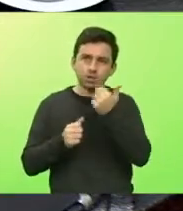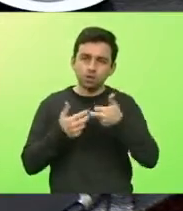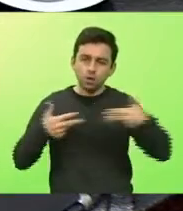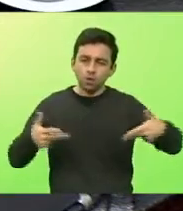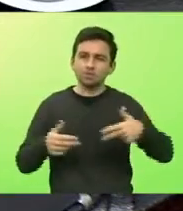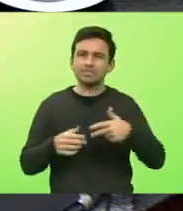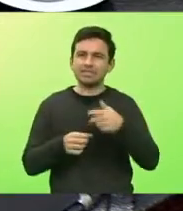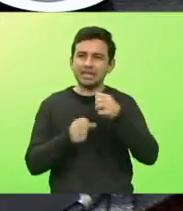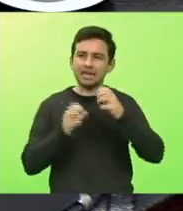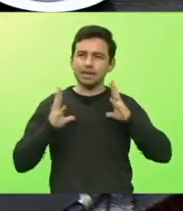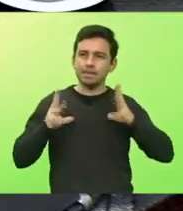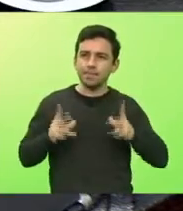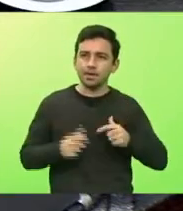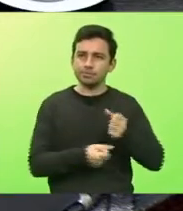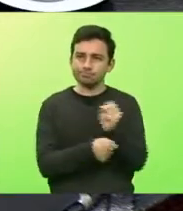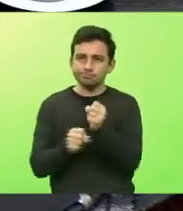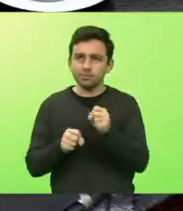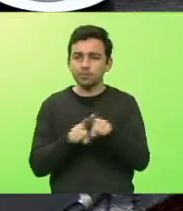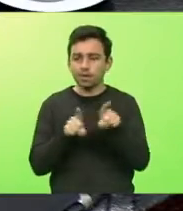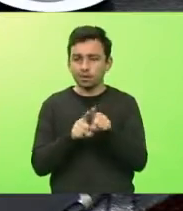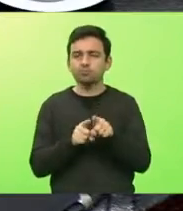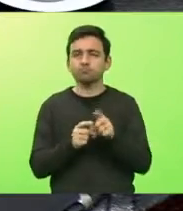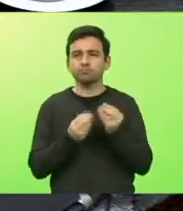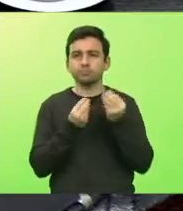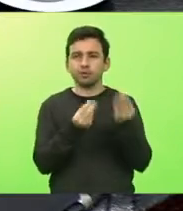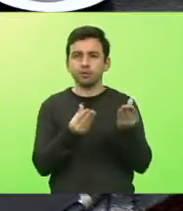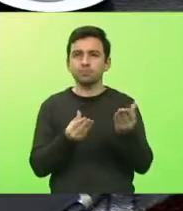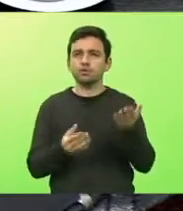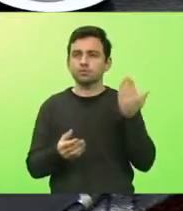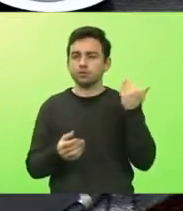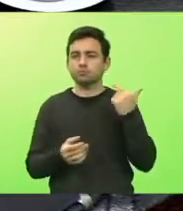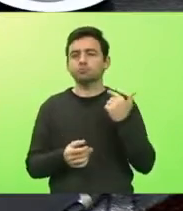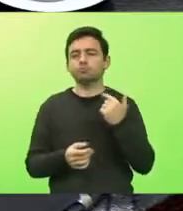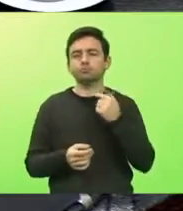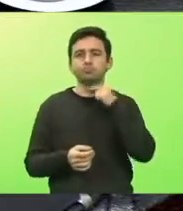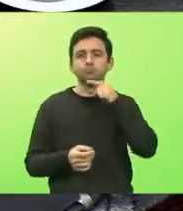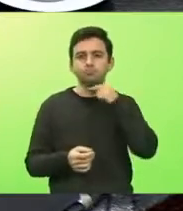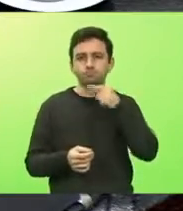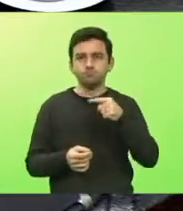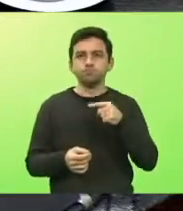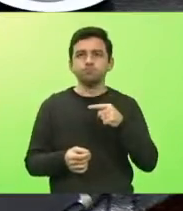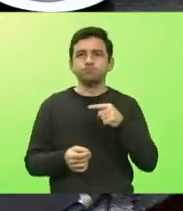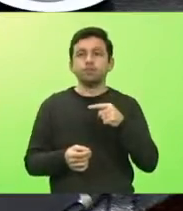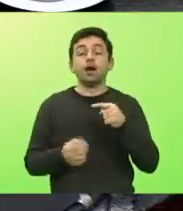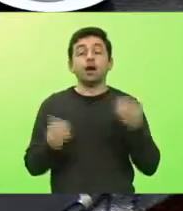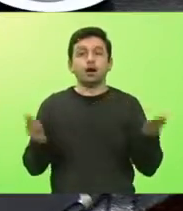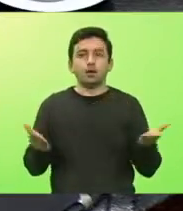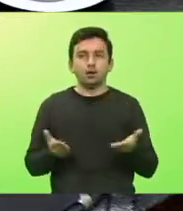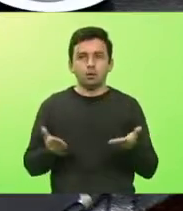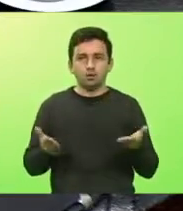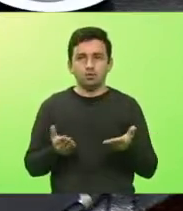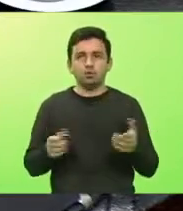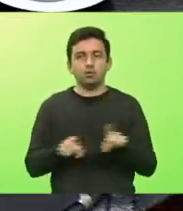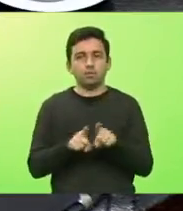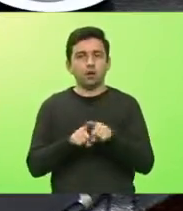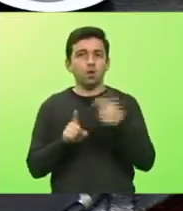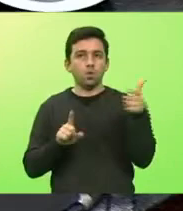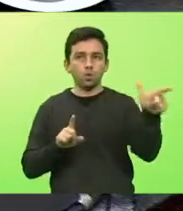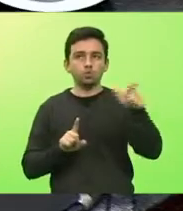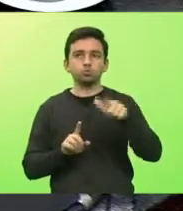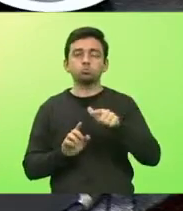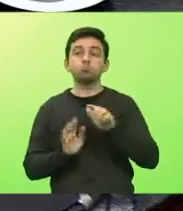possível fazer com o escasso recurso que o Ministério tinha até então. E gostaríamos de aproveitar também para destacar outras ações do